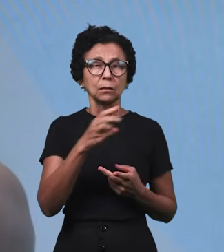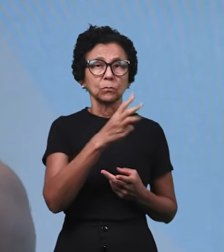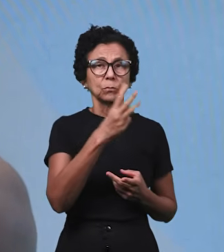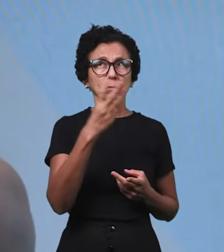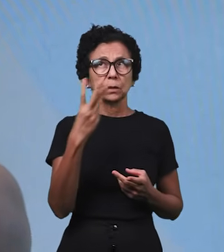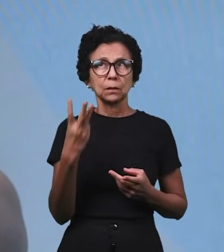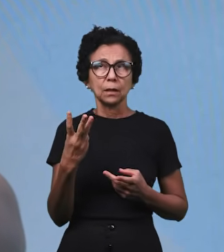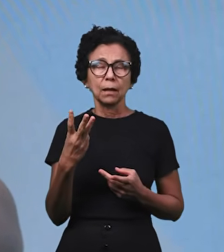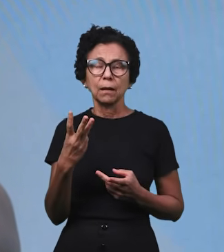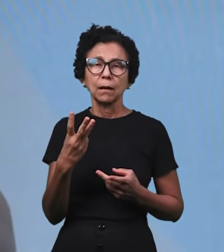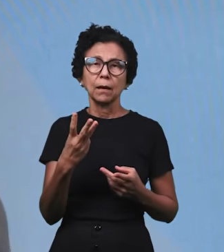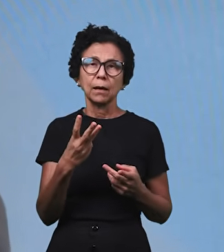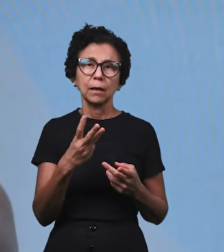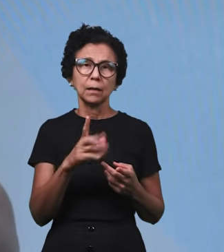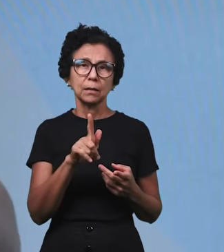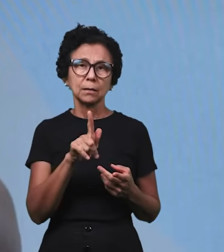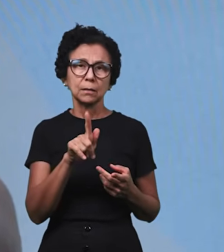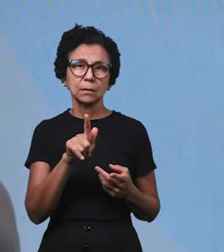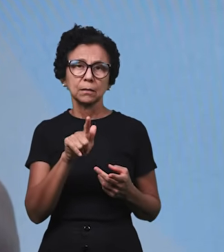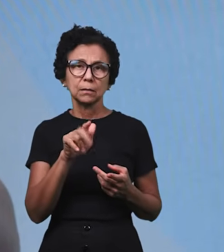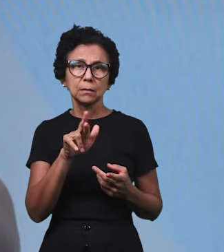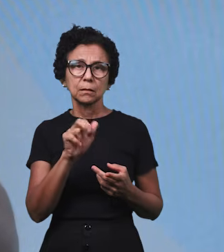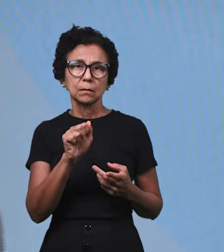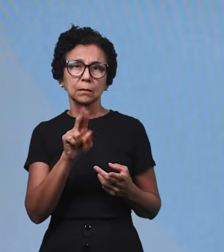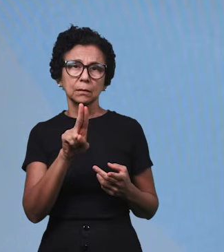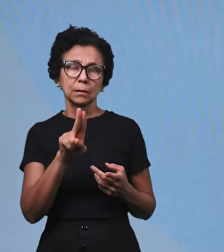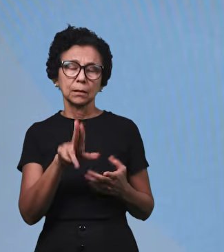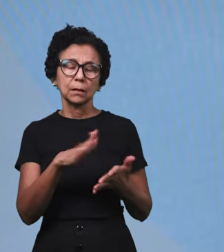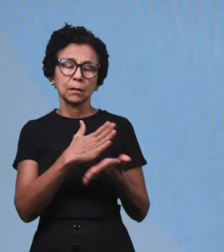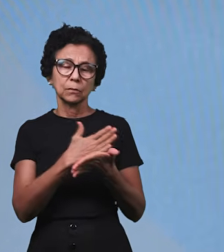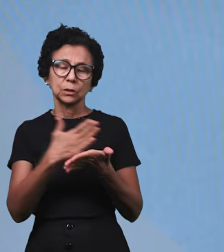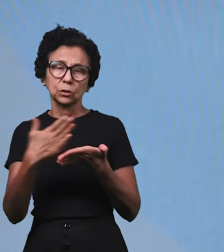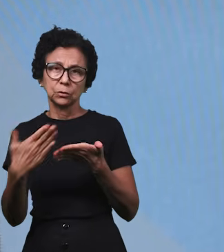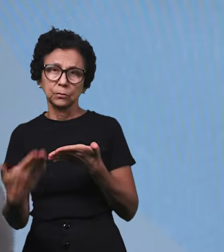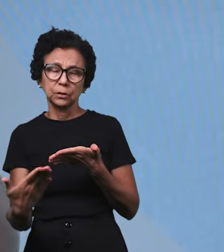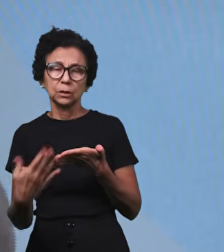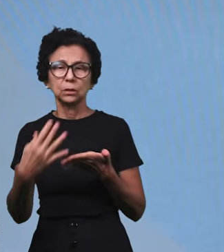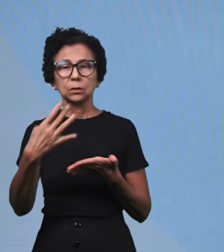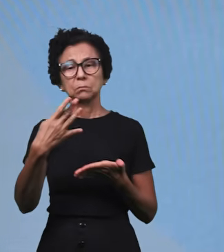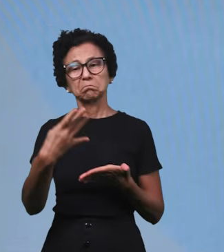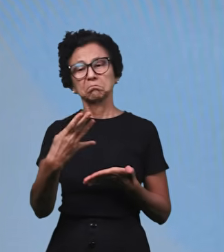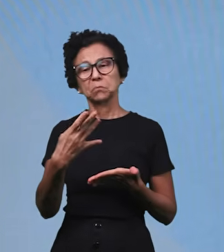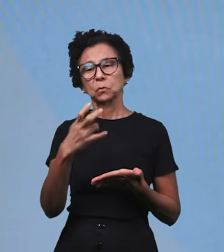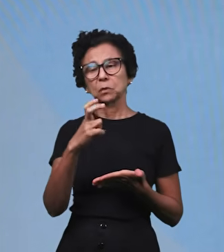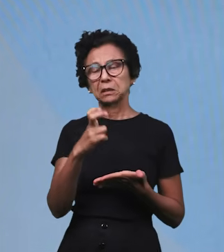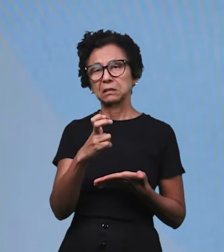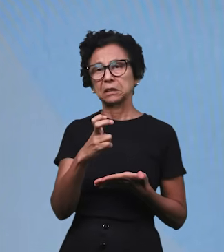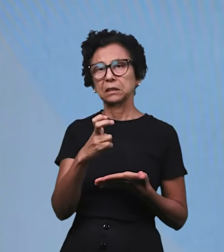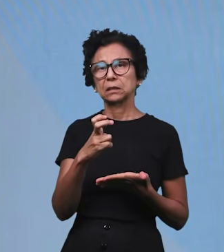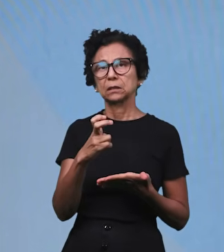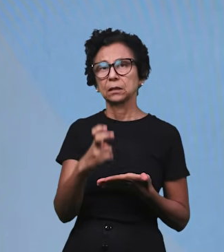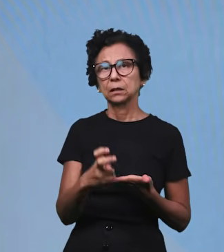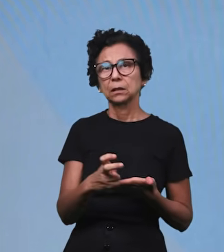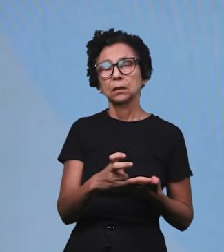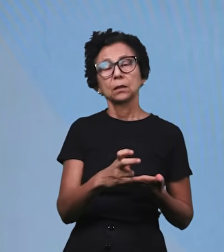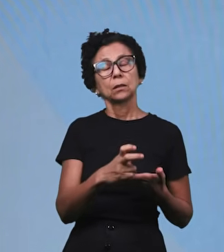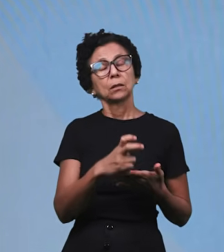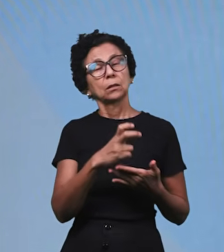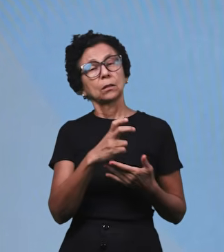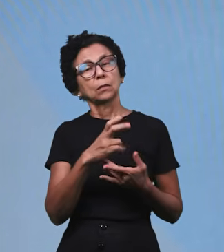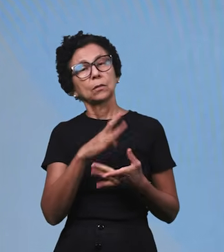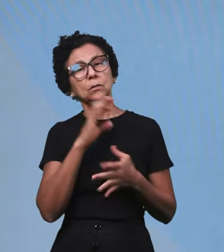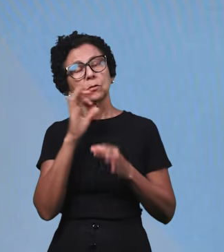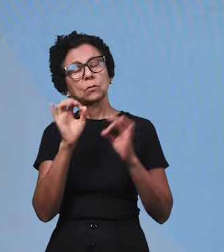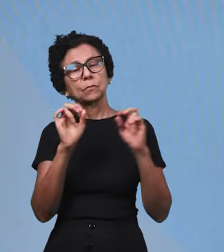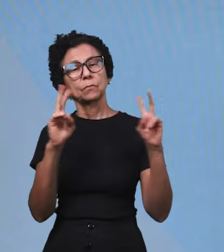é do 60 ao 30, e ele é dividido em duas fases, quando o ritmo de filtração tem mais de 45. E aí a gente chama de